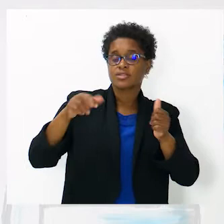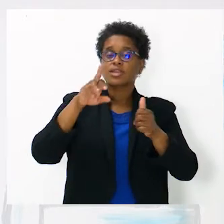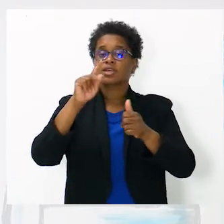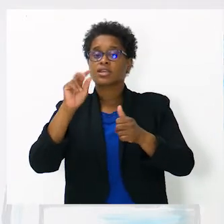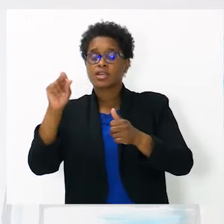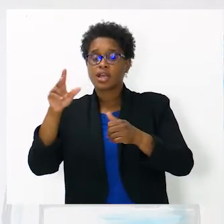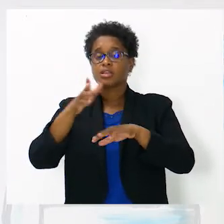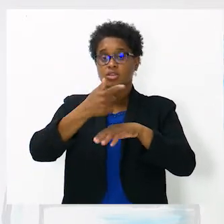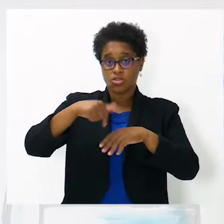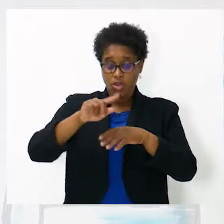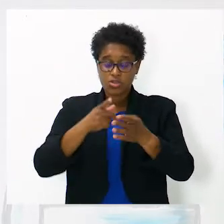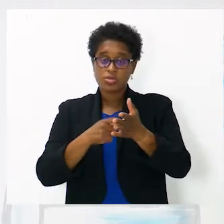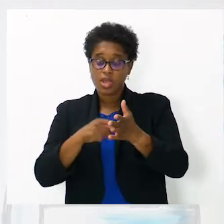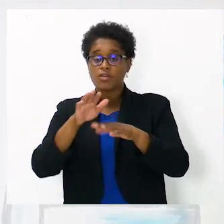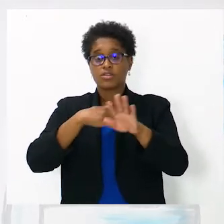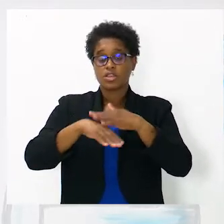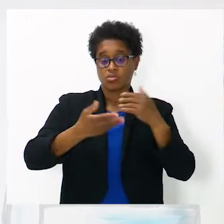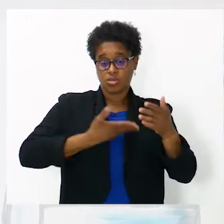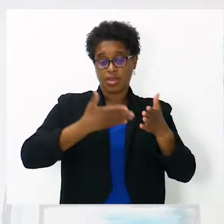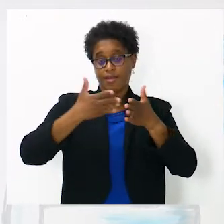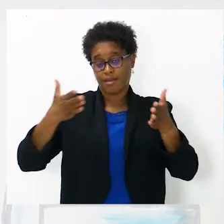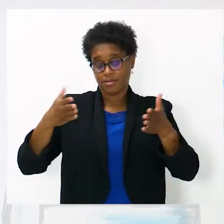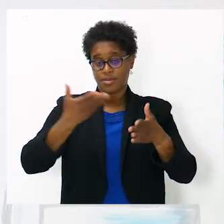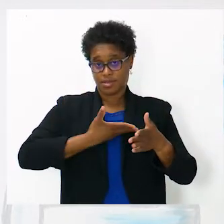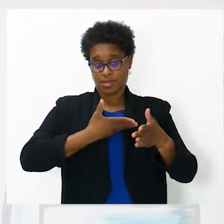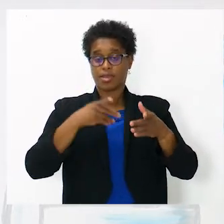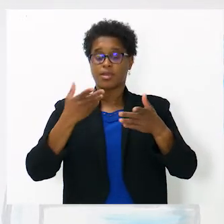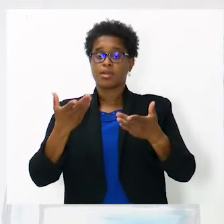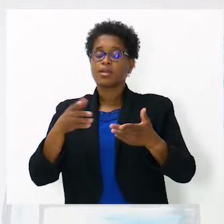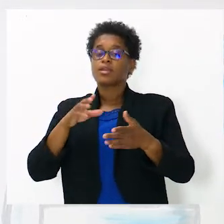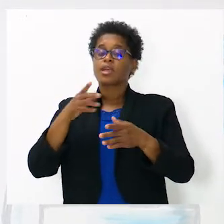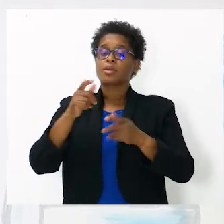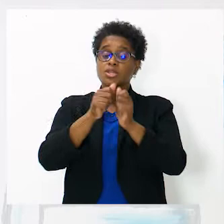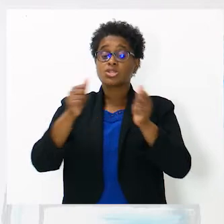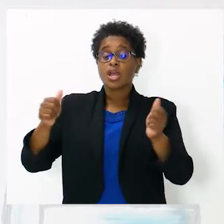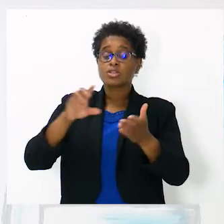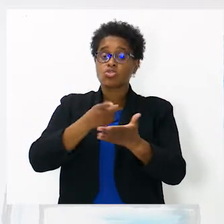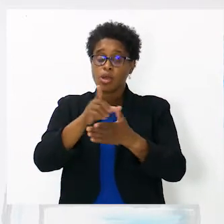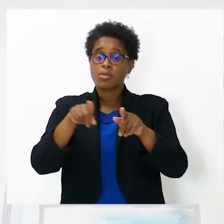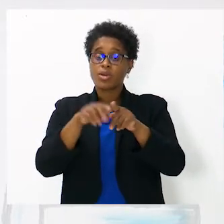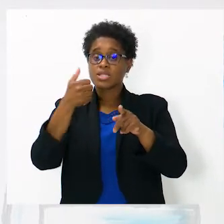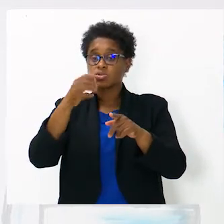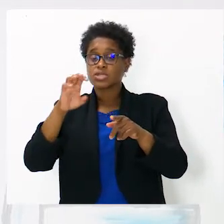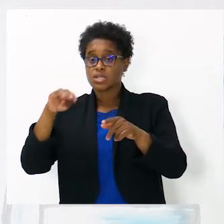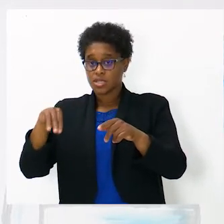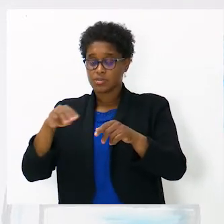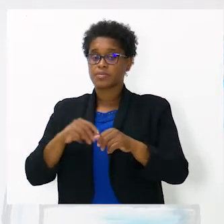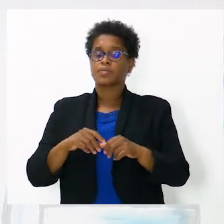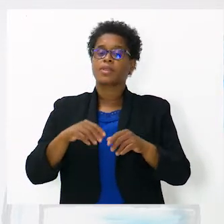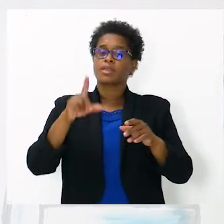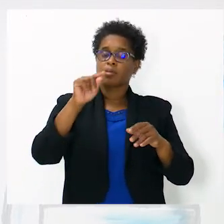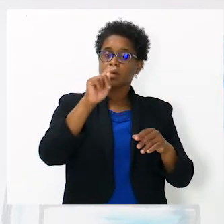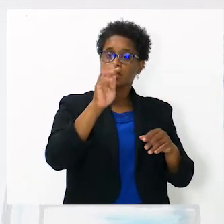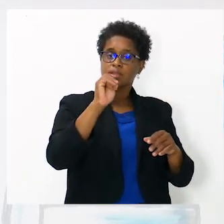nós precisamos, representamos por D maiúscula. Distância no mapa é igual a 5 centímetros.